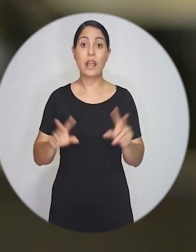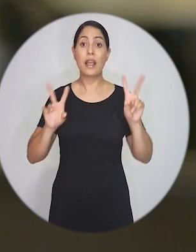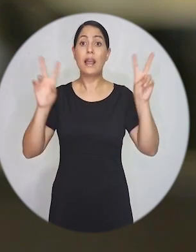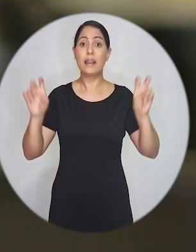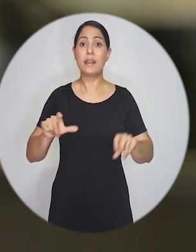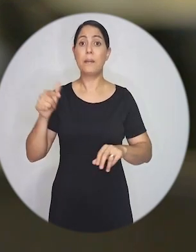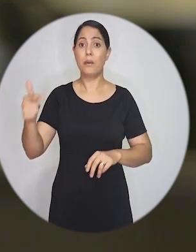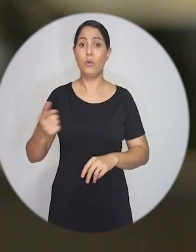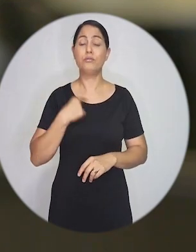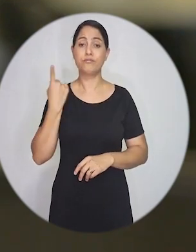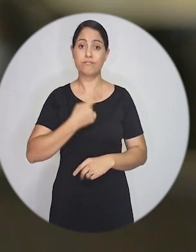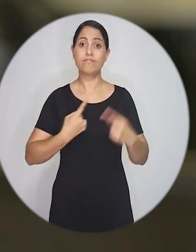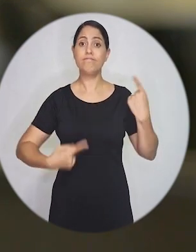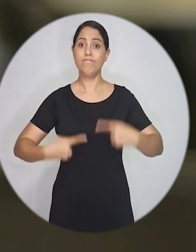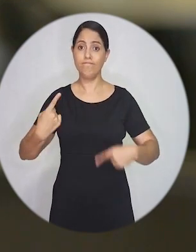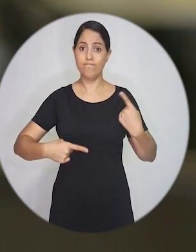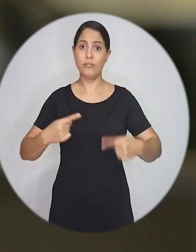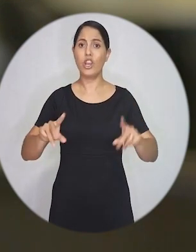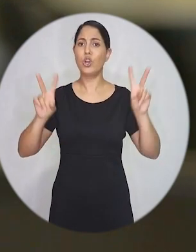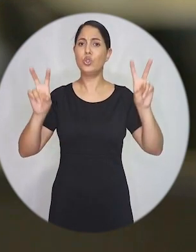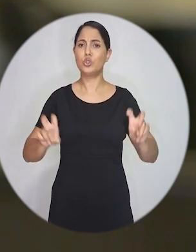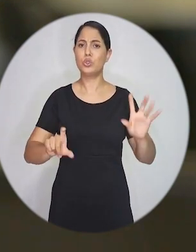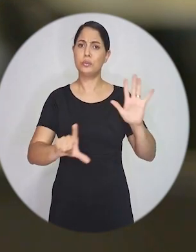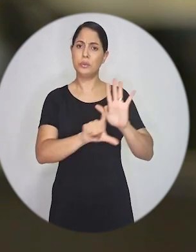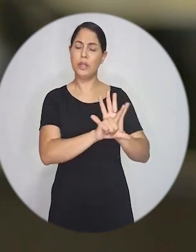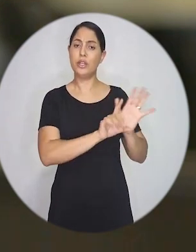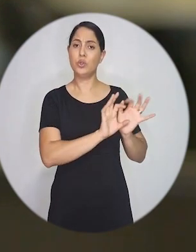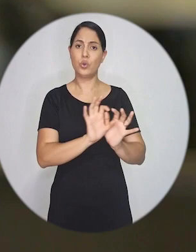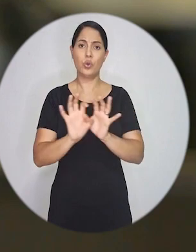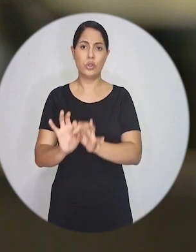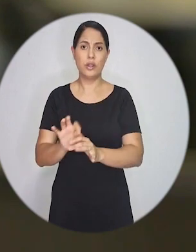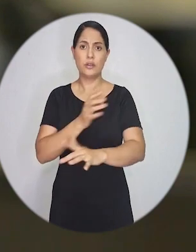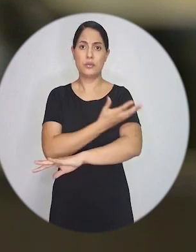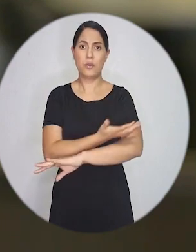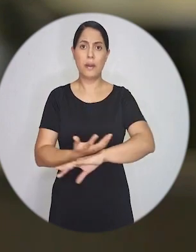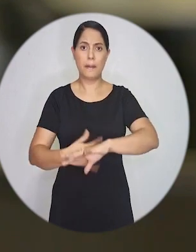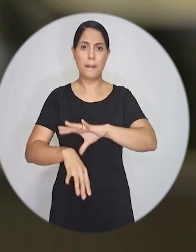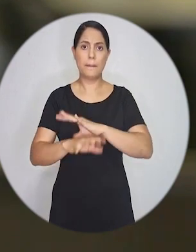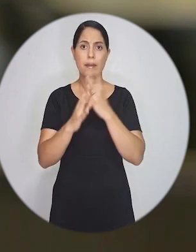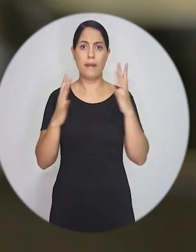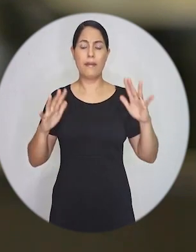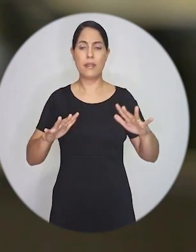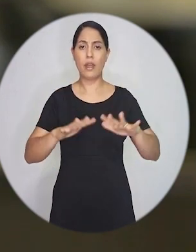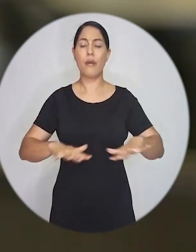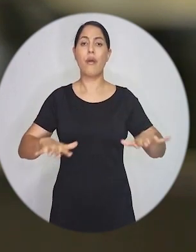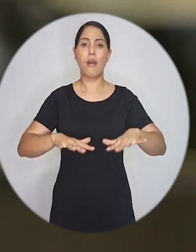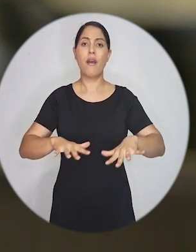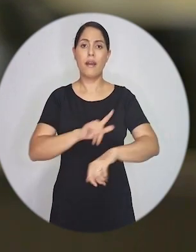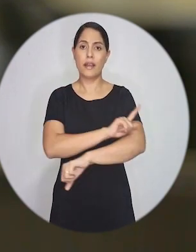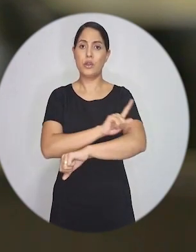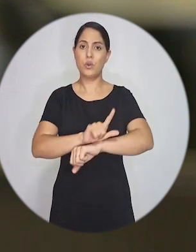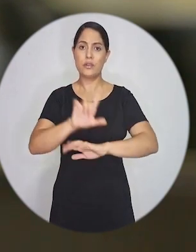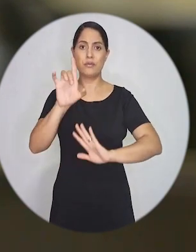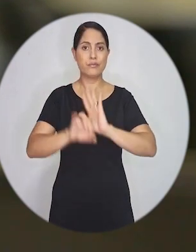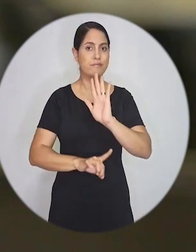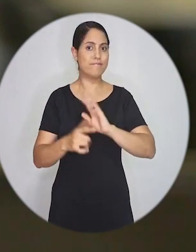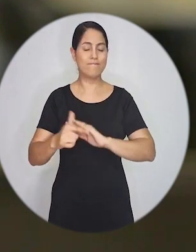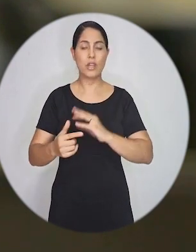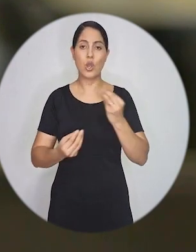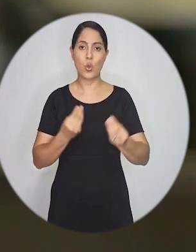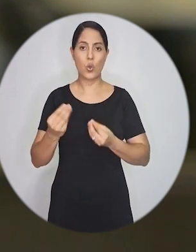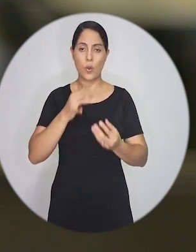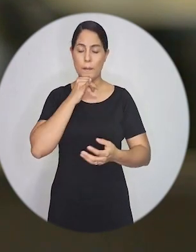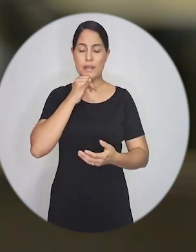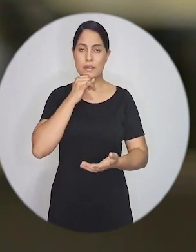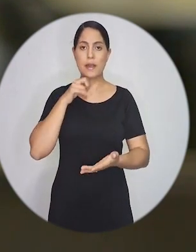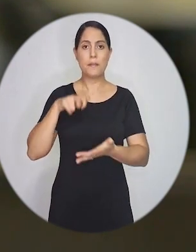grande nossa, no seguinte contexto. O direito ambiental hoje nas faculdades, ele não é uma matéria